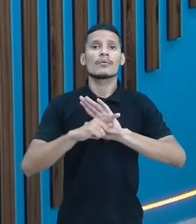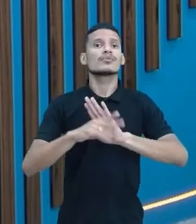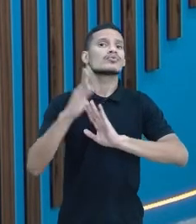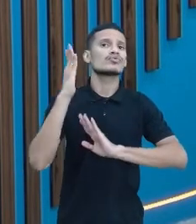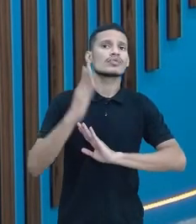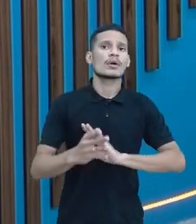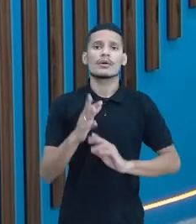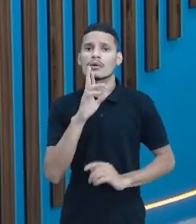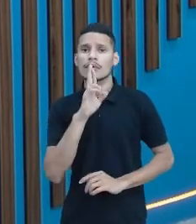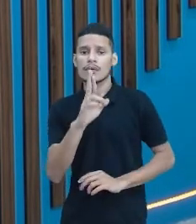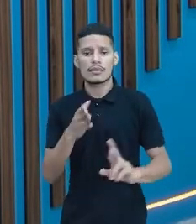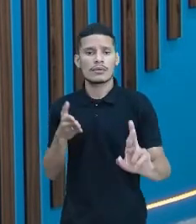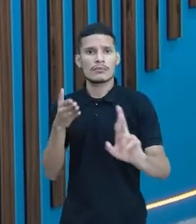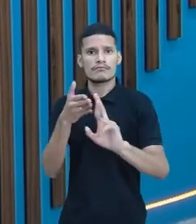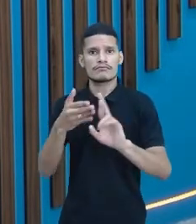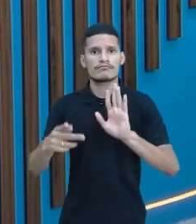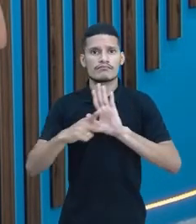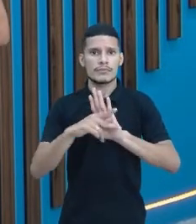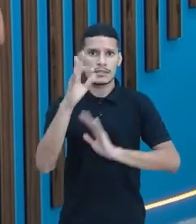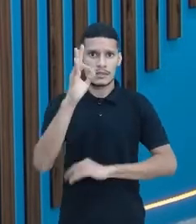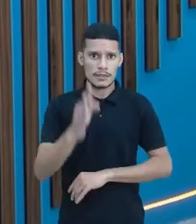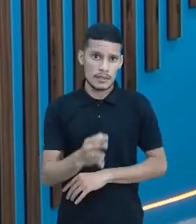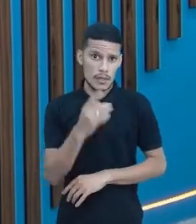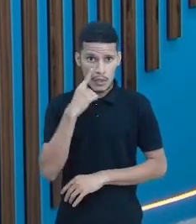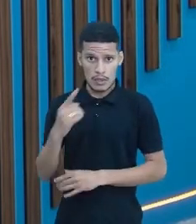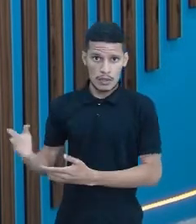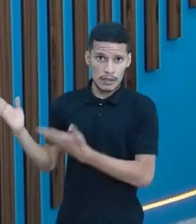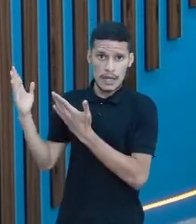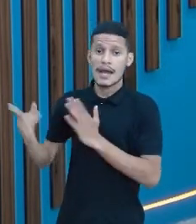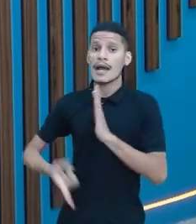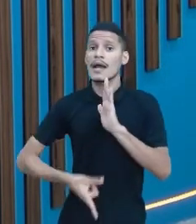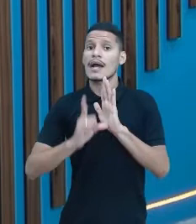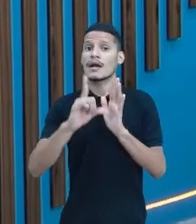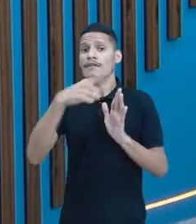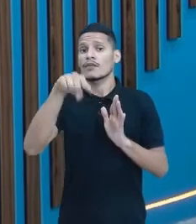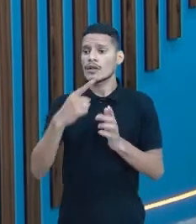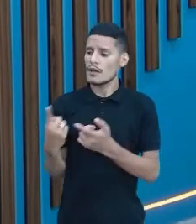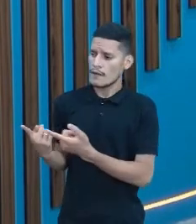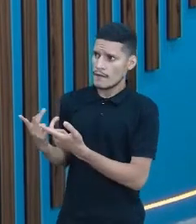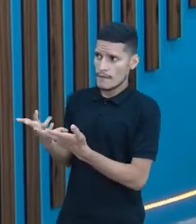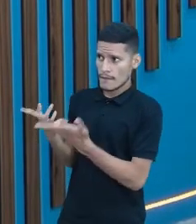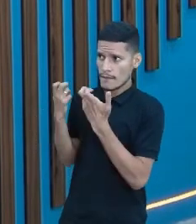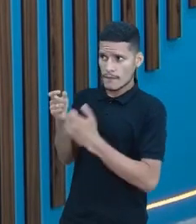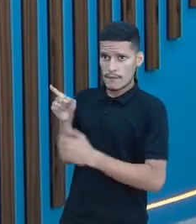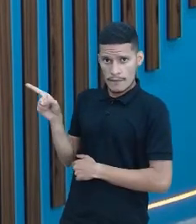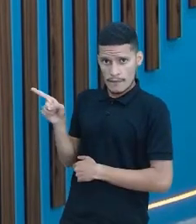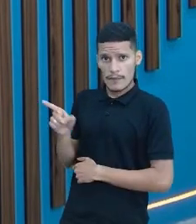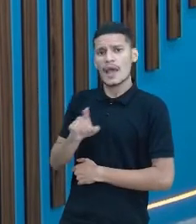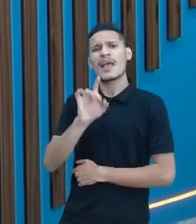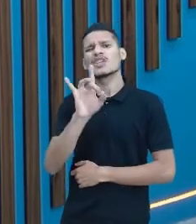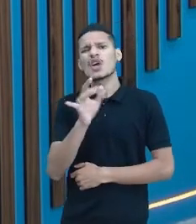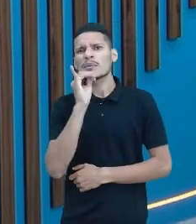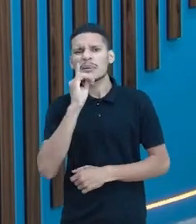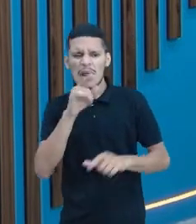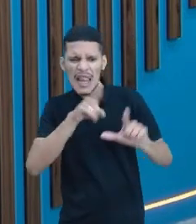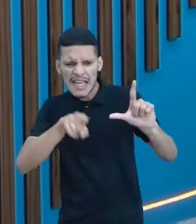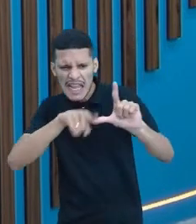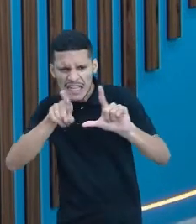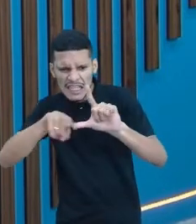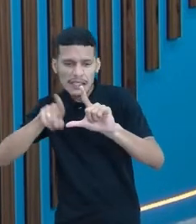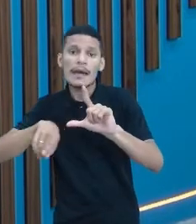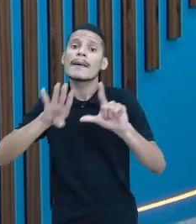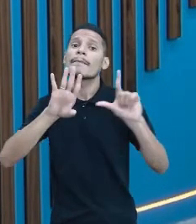é a hipotenusa vezes a projeção. Então, antes de você olhar para essa fórmula simplesmente como uma sopa de letrinhas, tenta